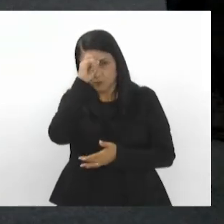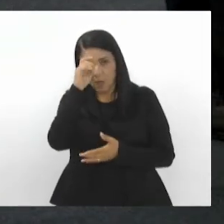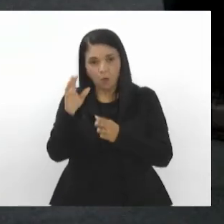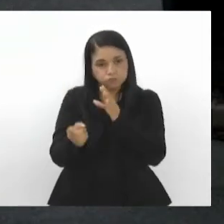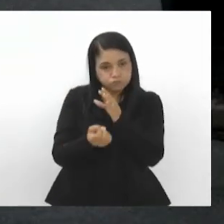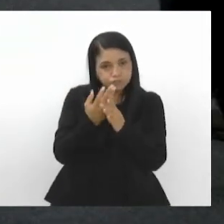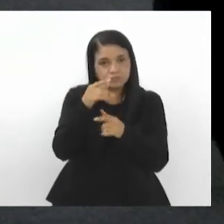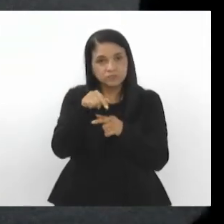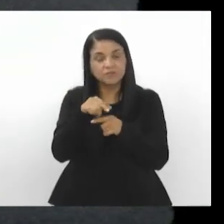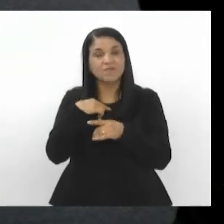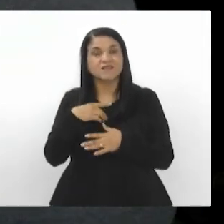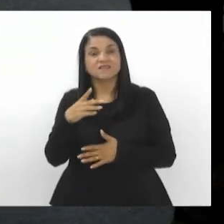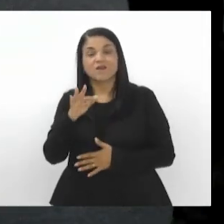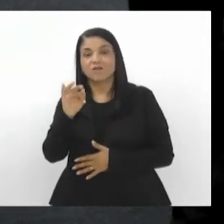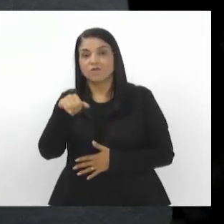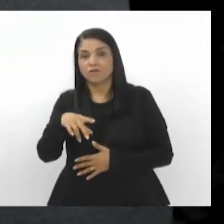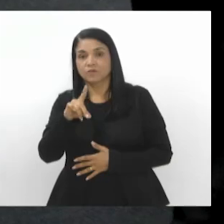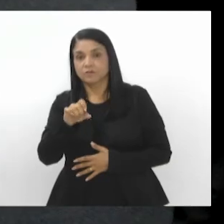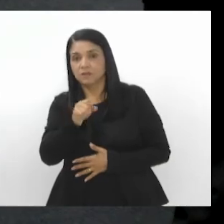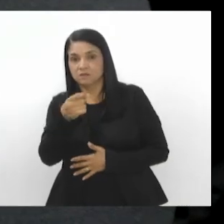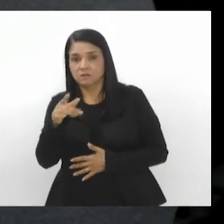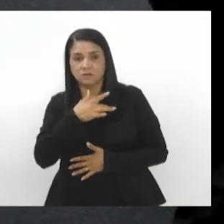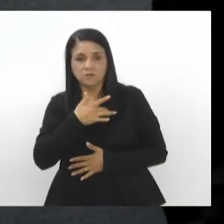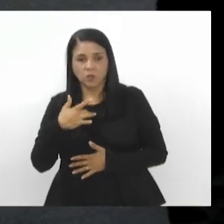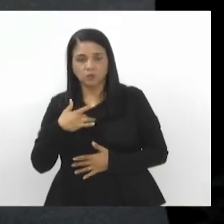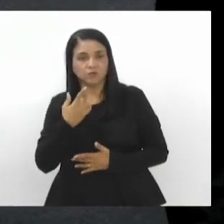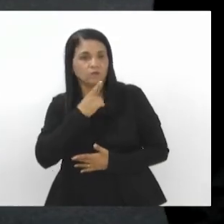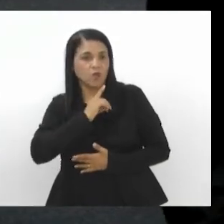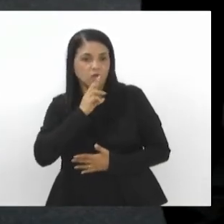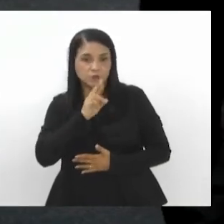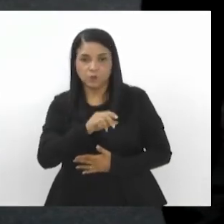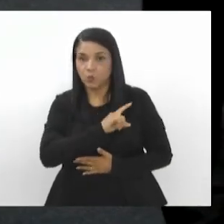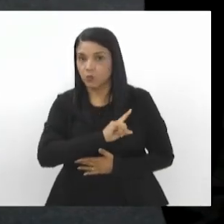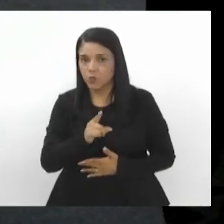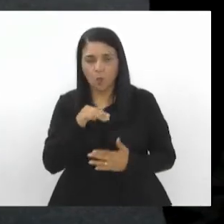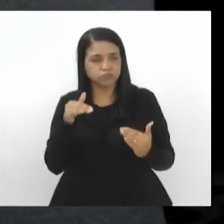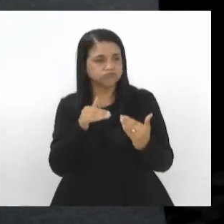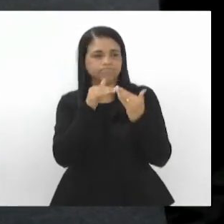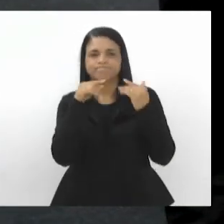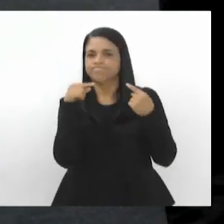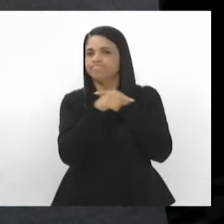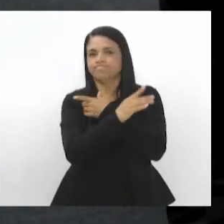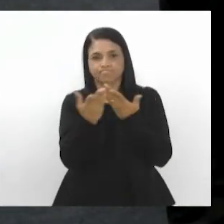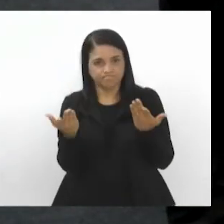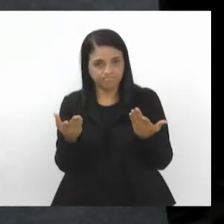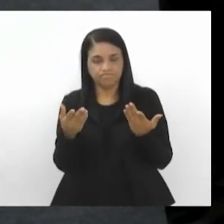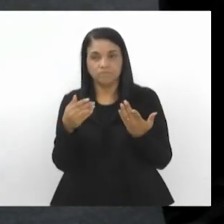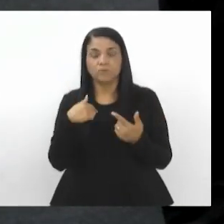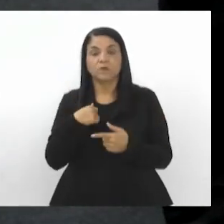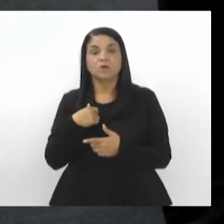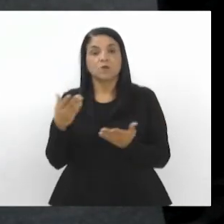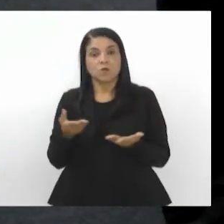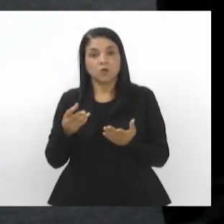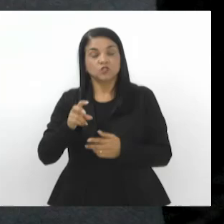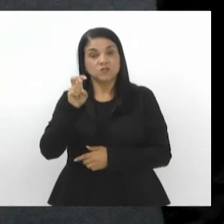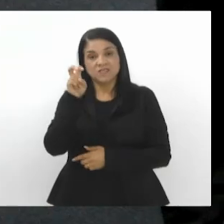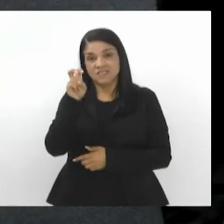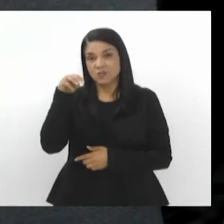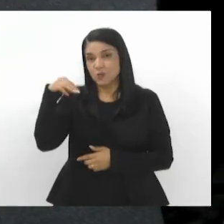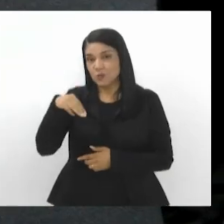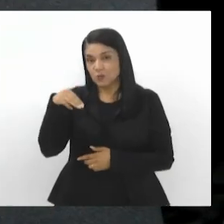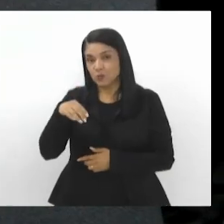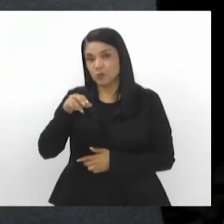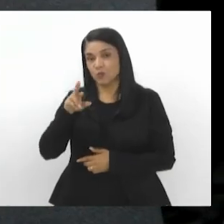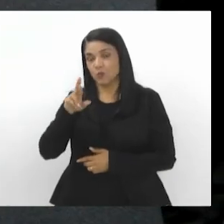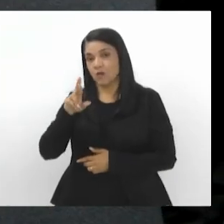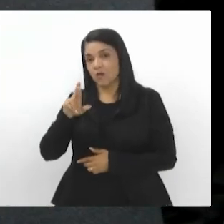mas que a Fundação de Saúde disse que não, porque não estava de acordo. Muito bem. Hoje houve uma matéria de 5 minutos no RJ1 sobre